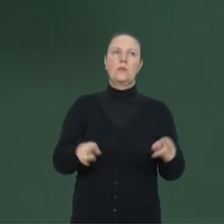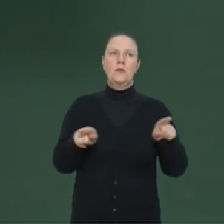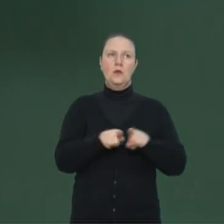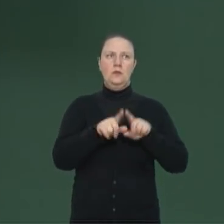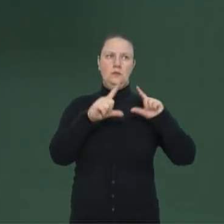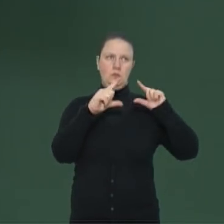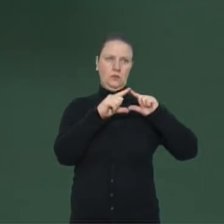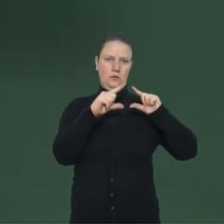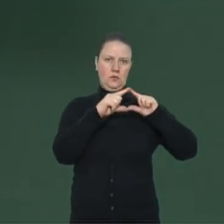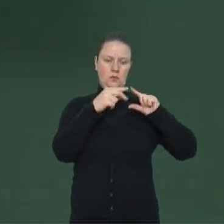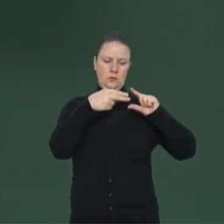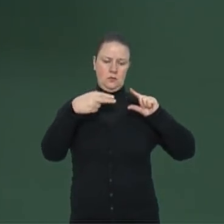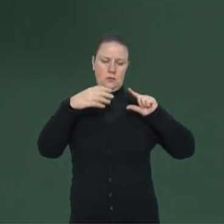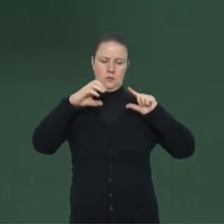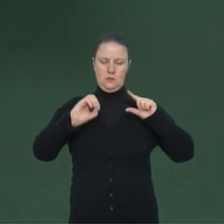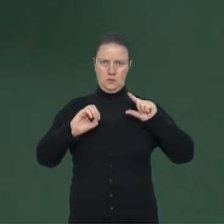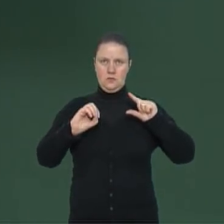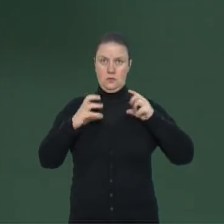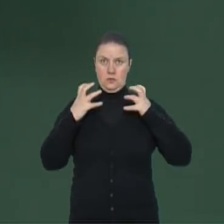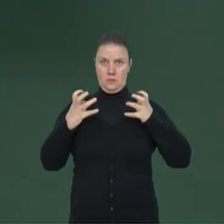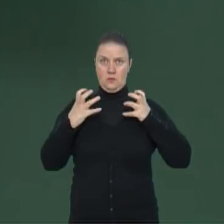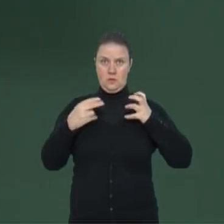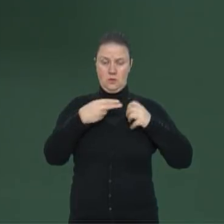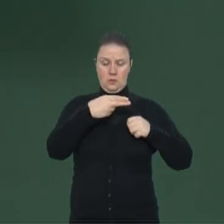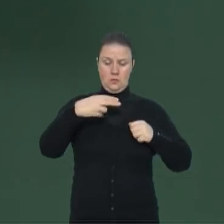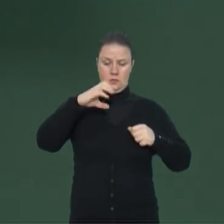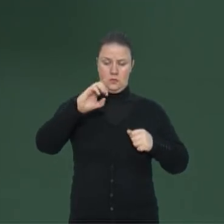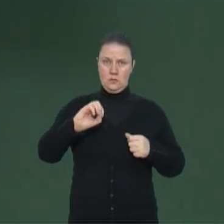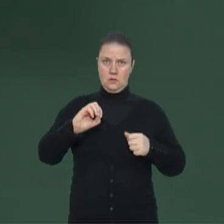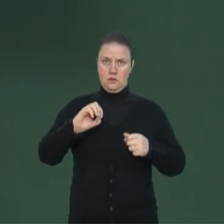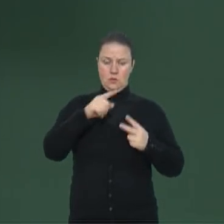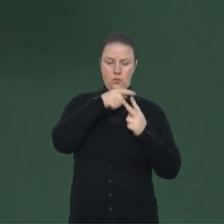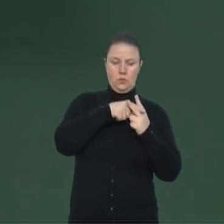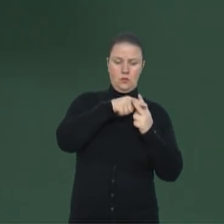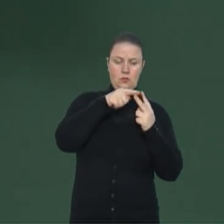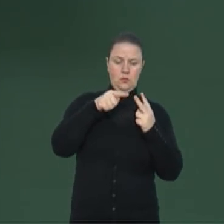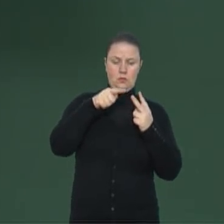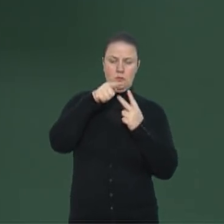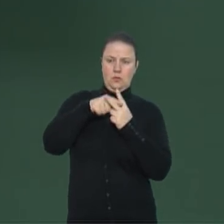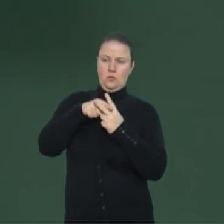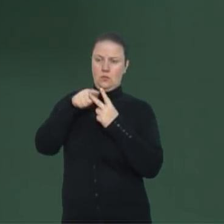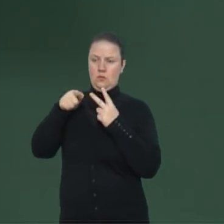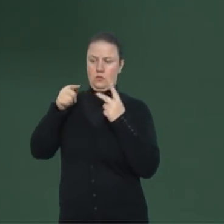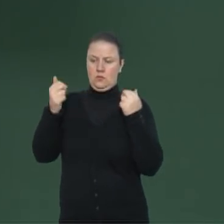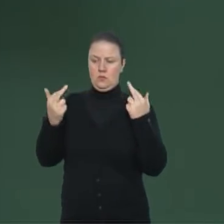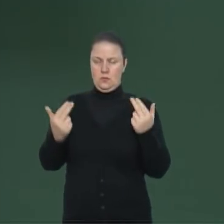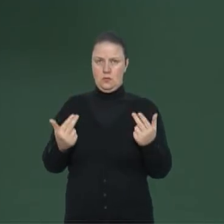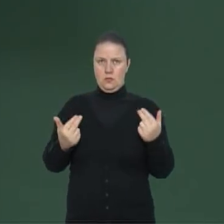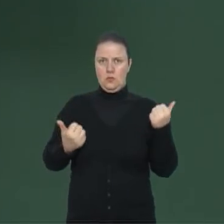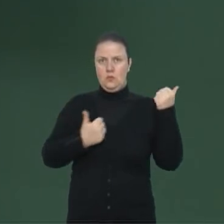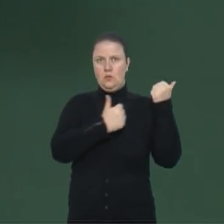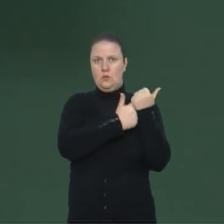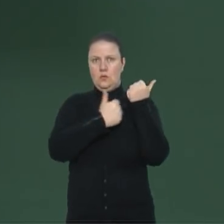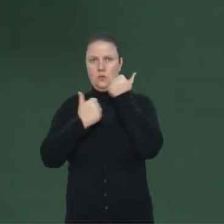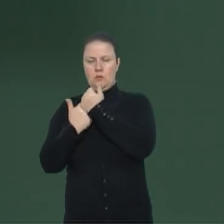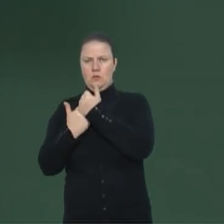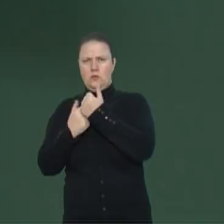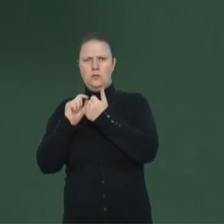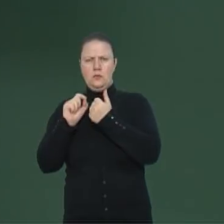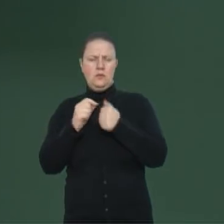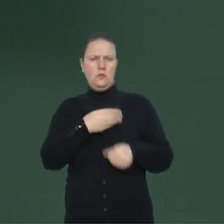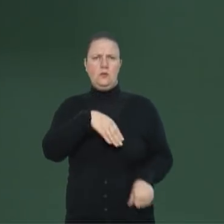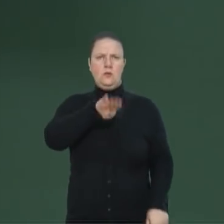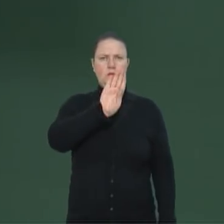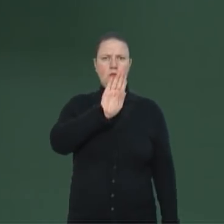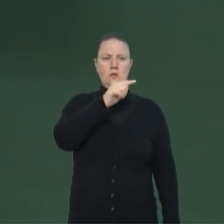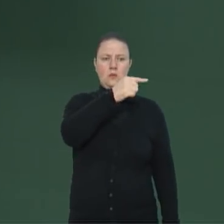delta já igual a zero, porque eu quero que ele seja igual a zero, né? Para que tenha duas raízes iguais. Vou substituir os valores. Quem é o b? O b é